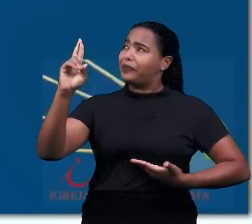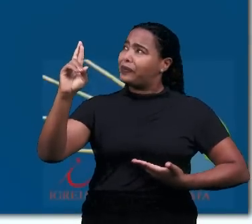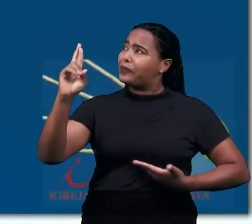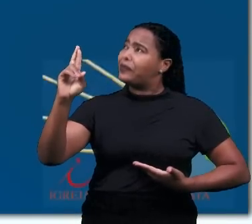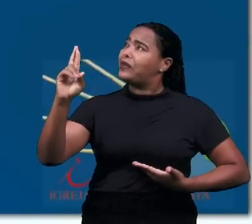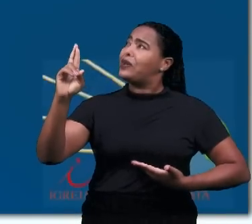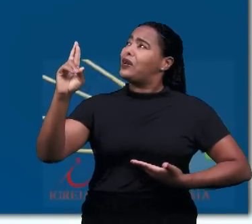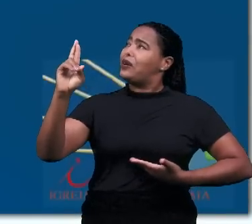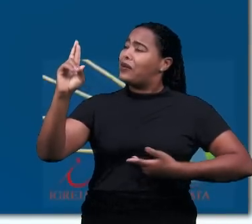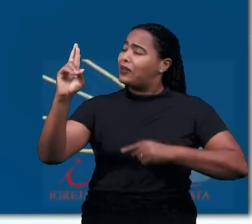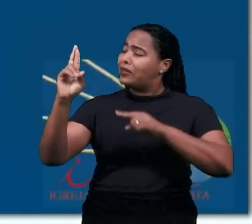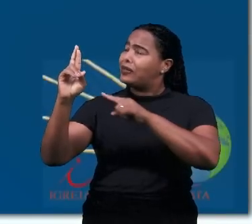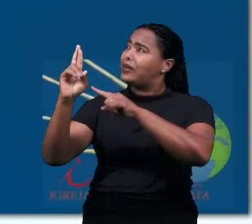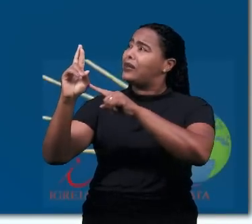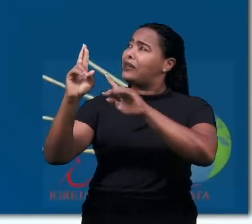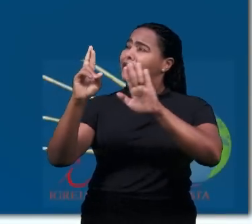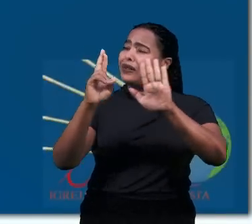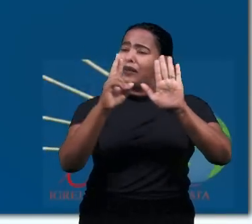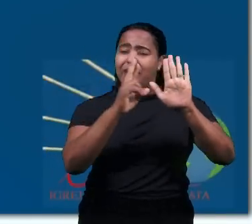Glória a Deus.